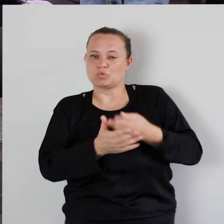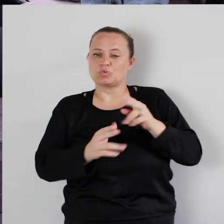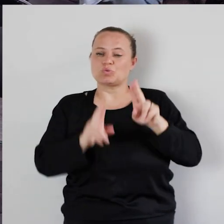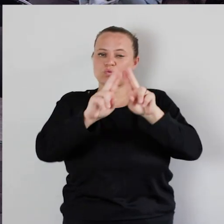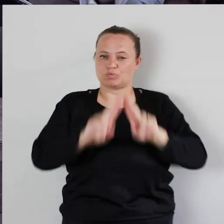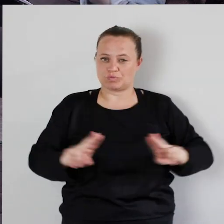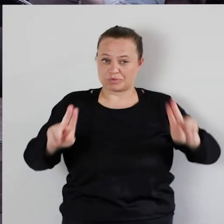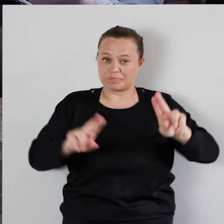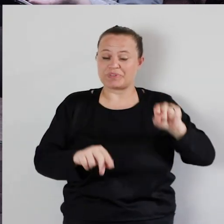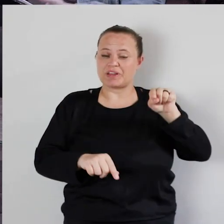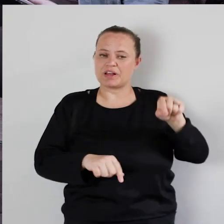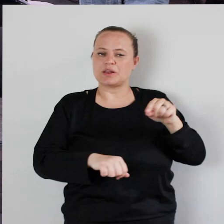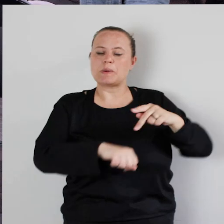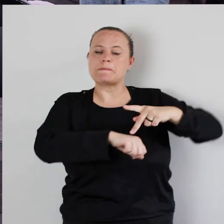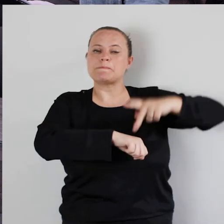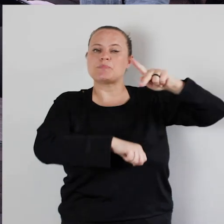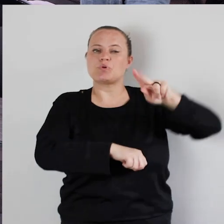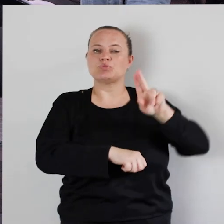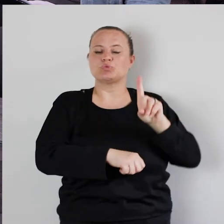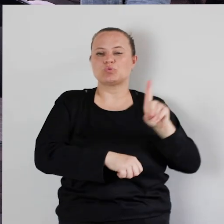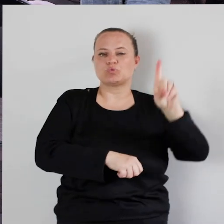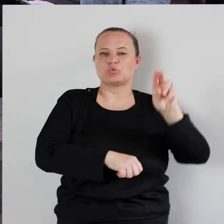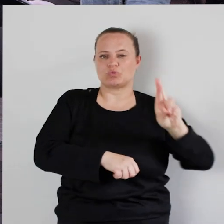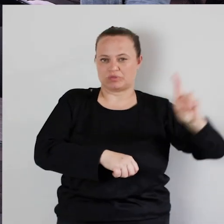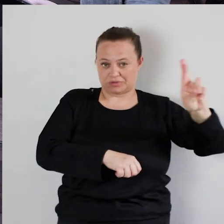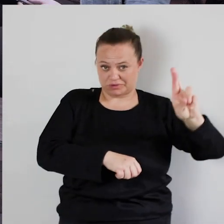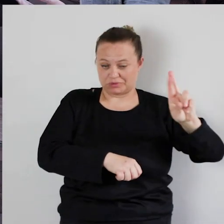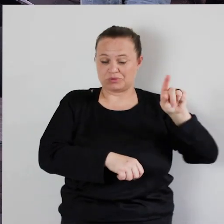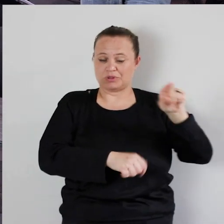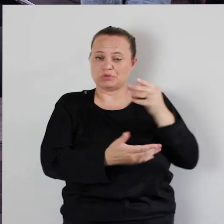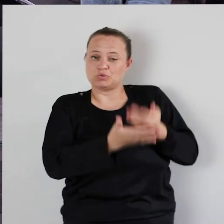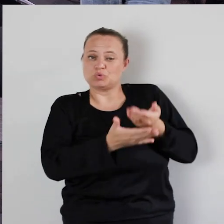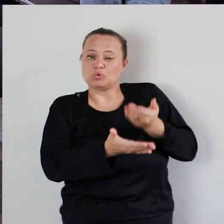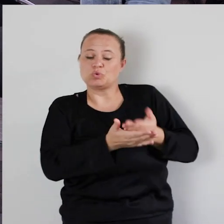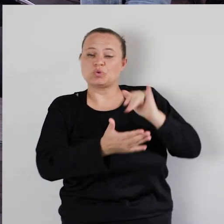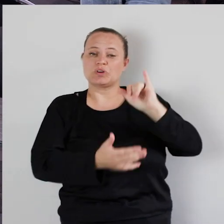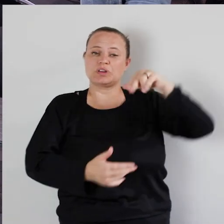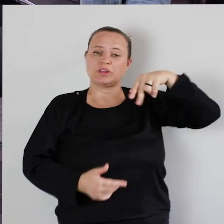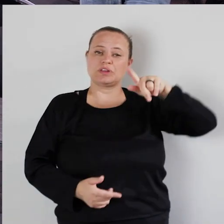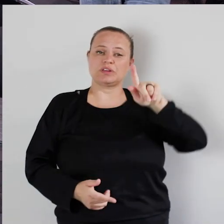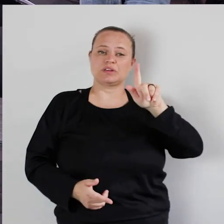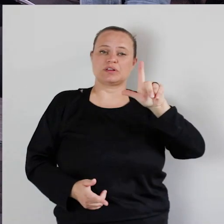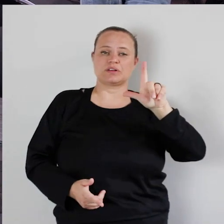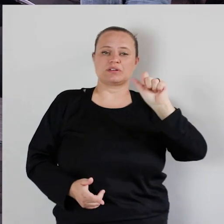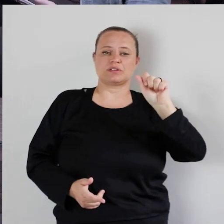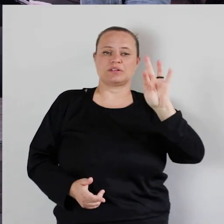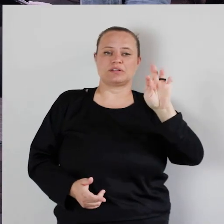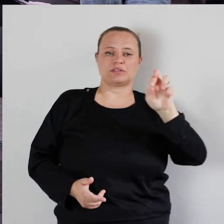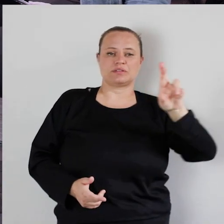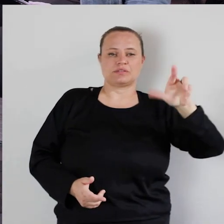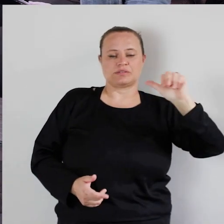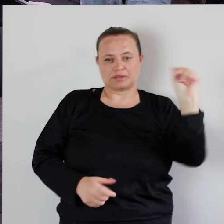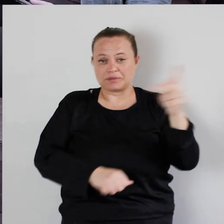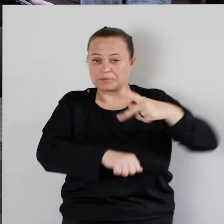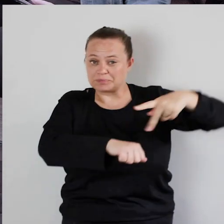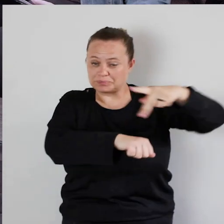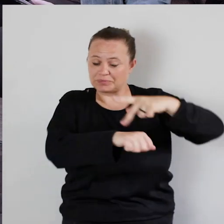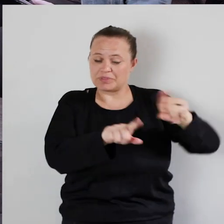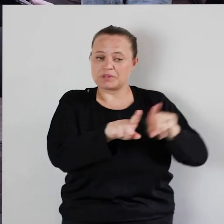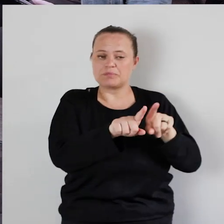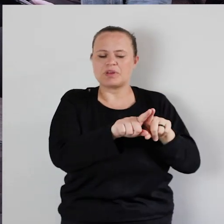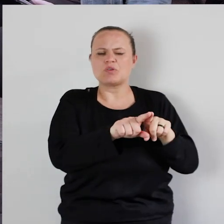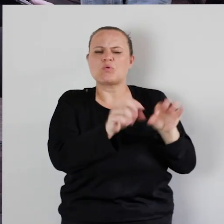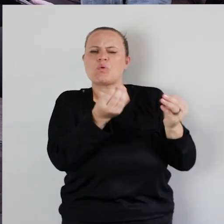pós-graduações, pós-doutorado, né, desculpe, a professora Heloísa esteve na Inglaterra, na Universidade de Essex, abordando